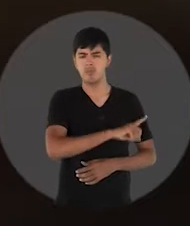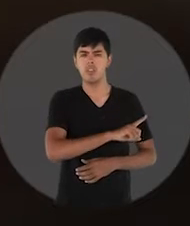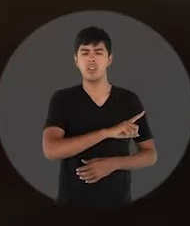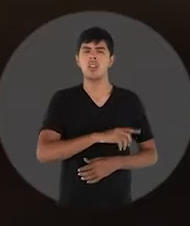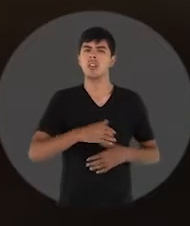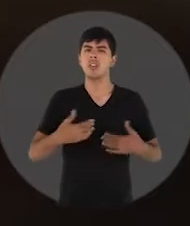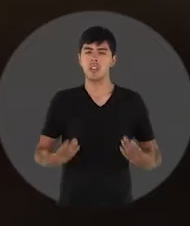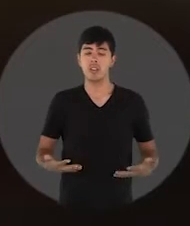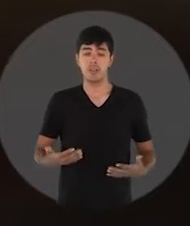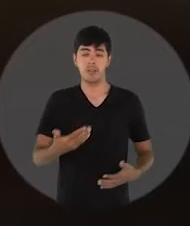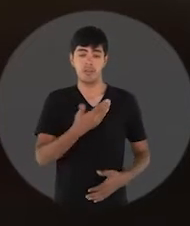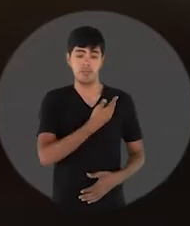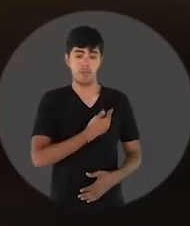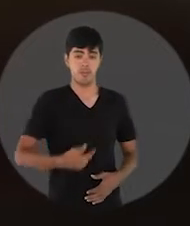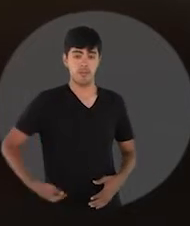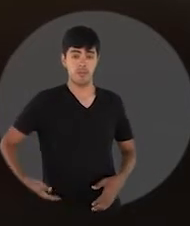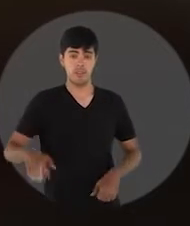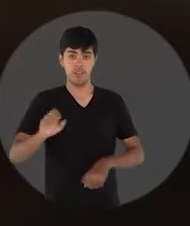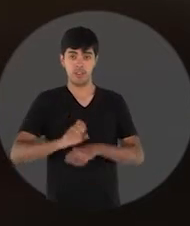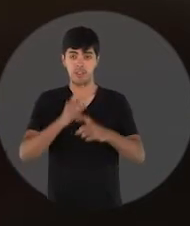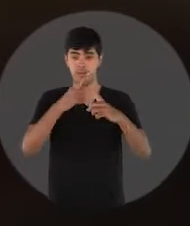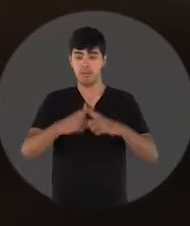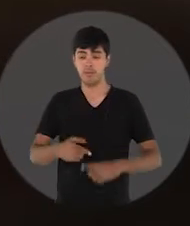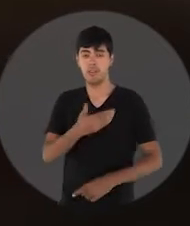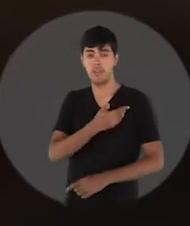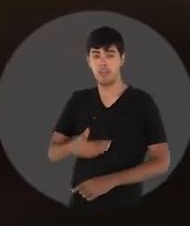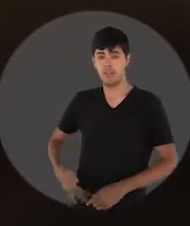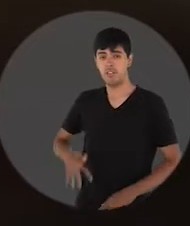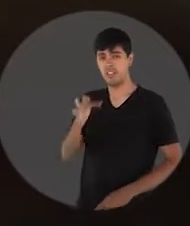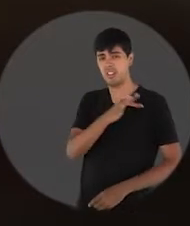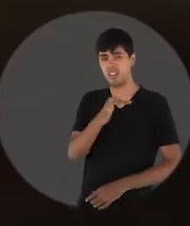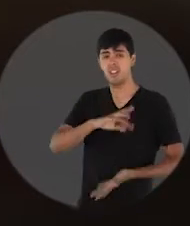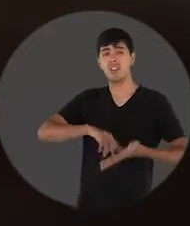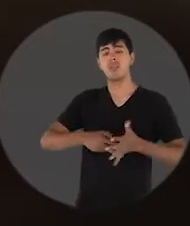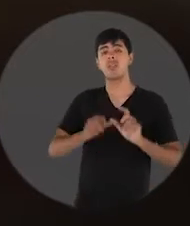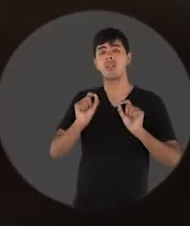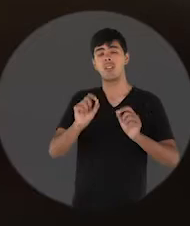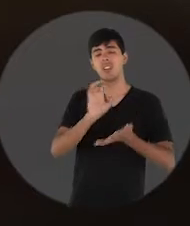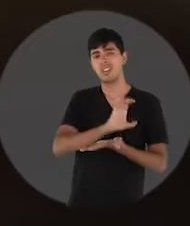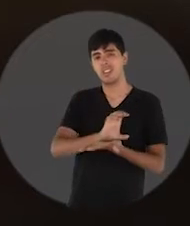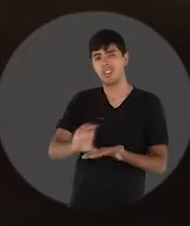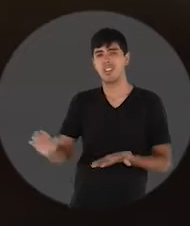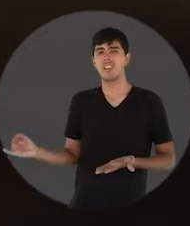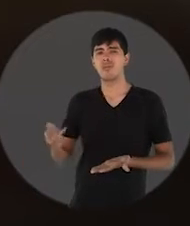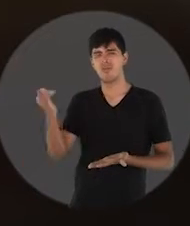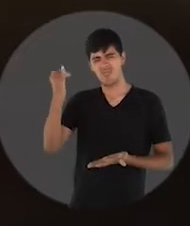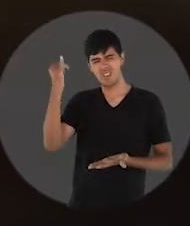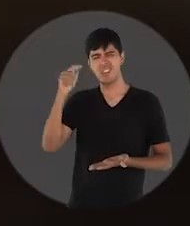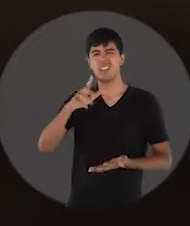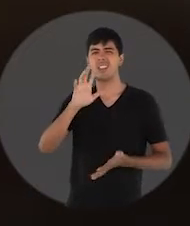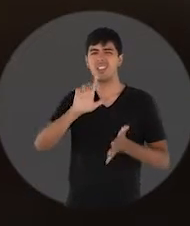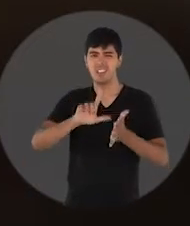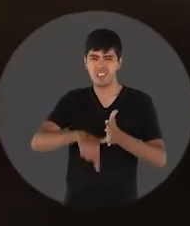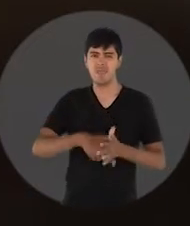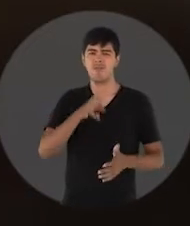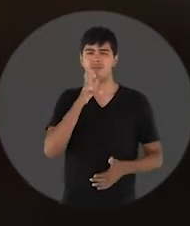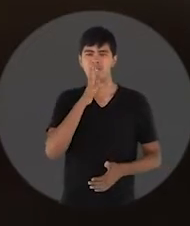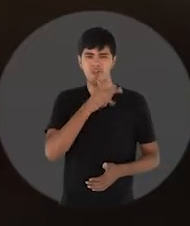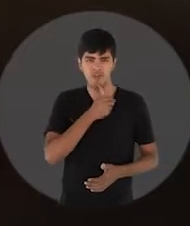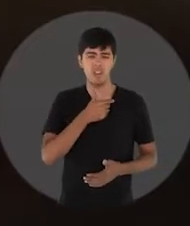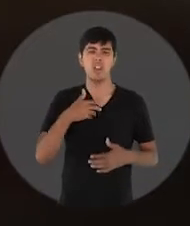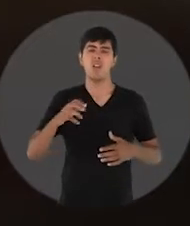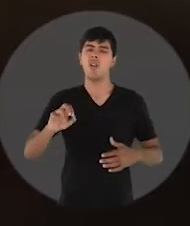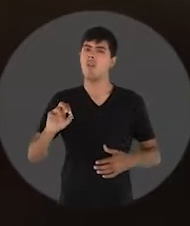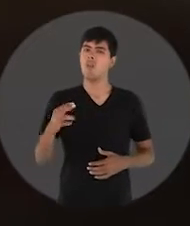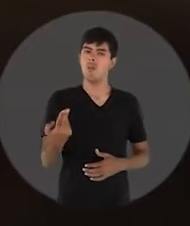adversidade, já que ser um governo de oposição ao governo federal significava que recursos essenciais demorassem a